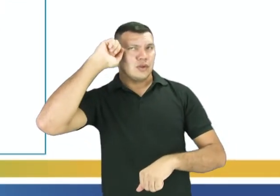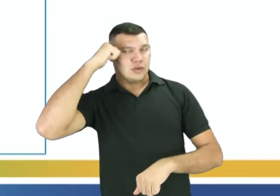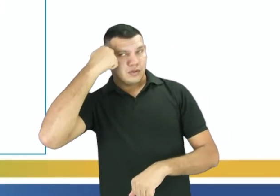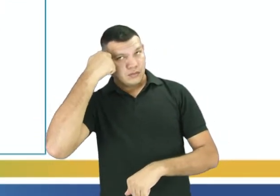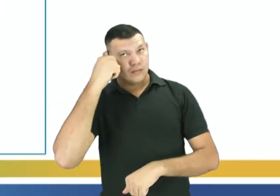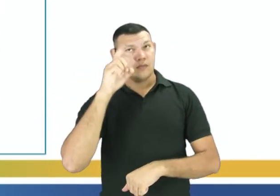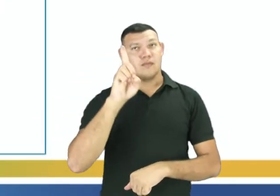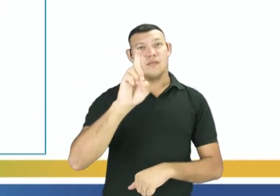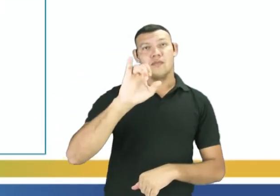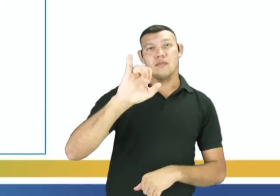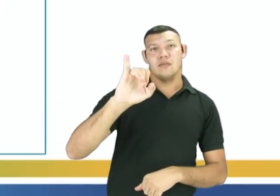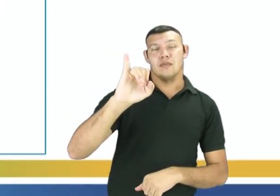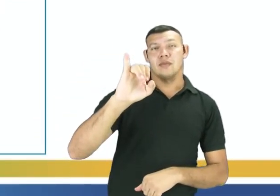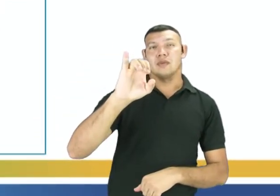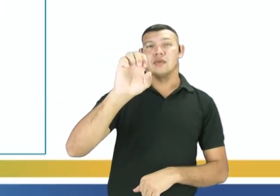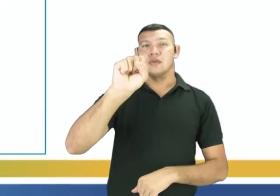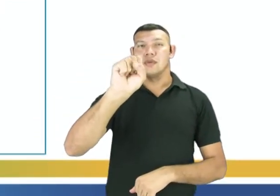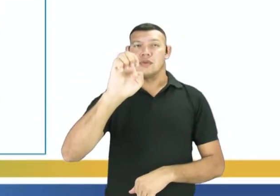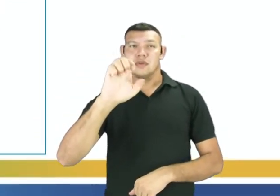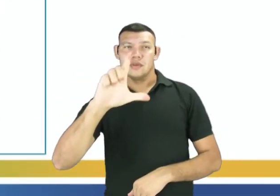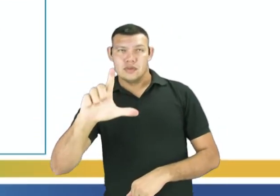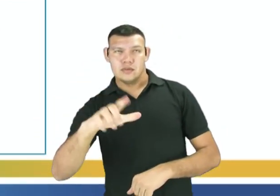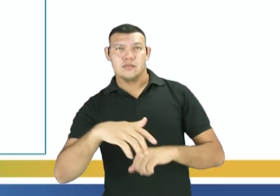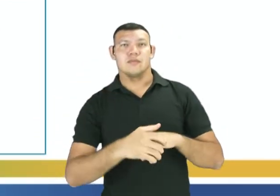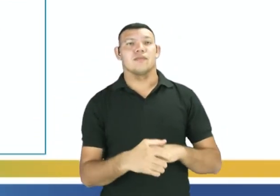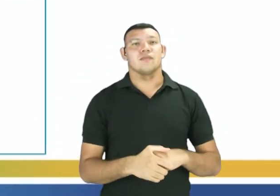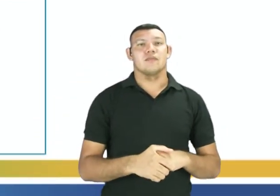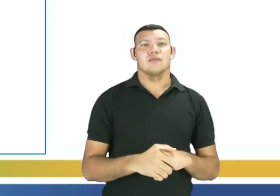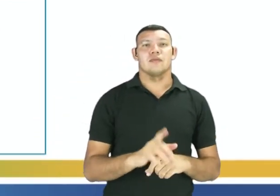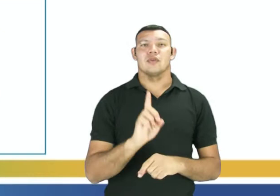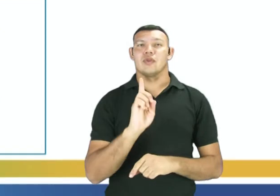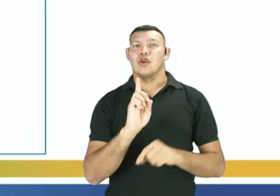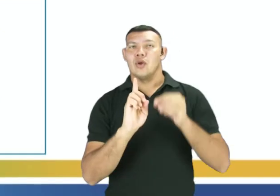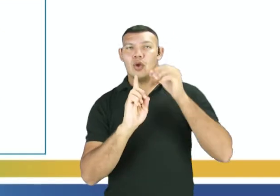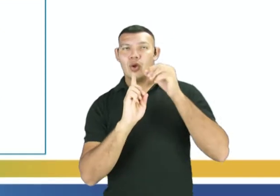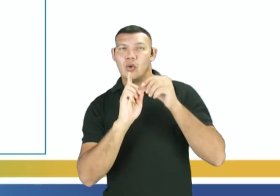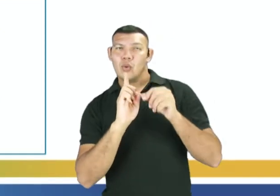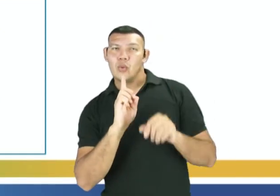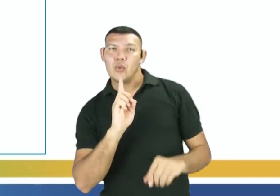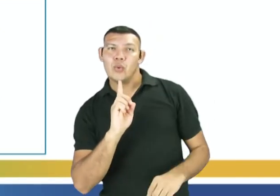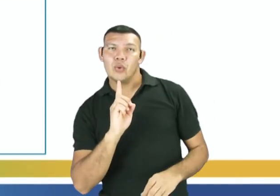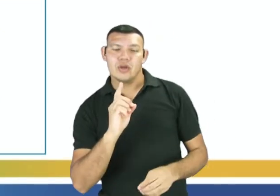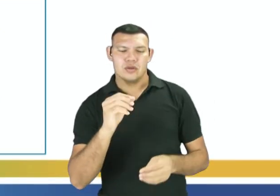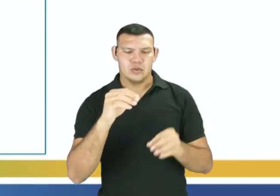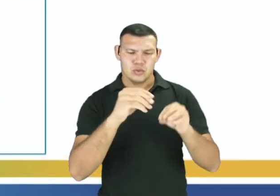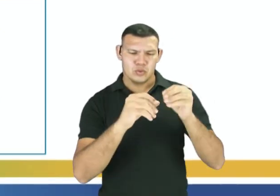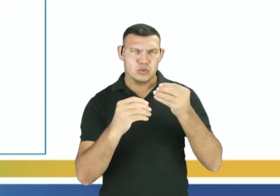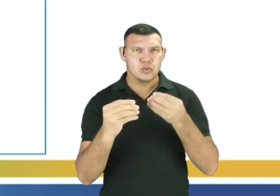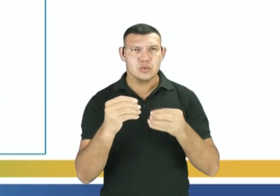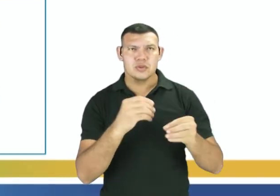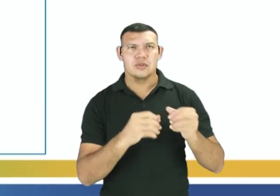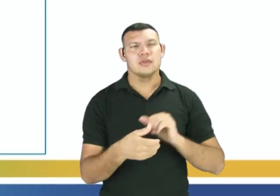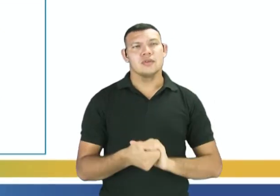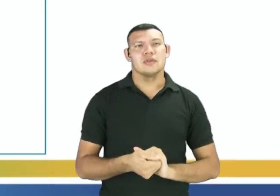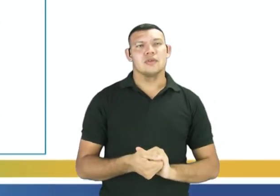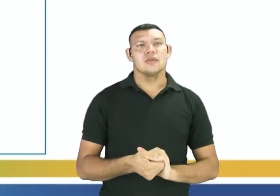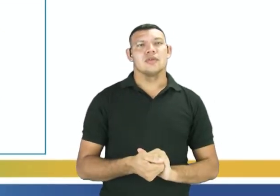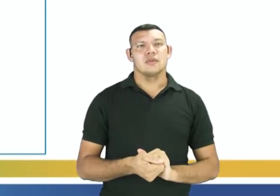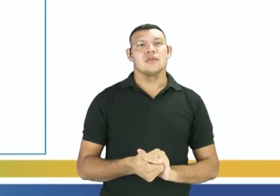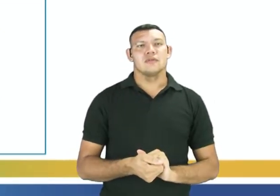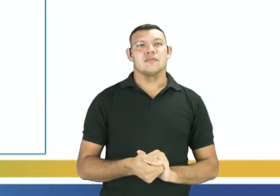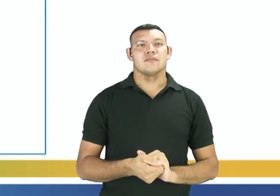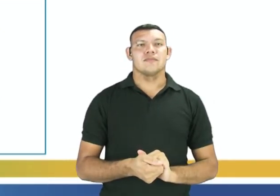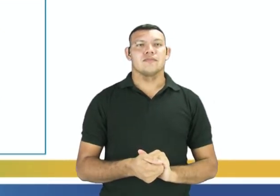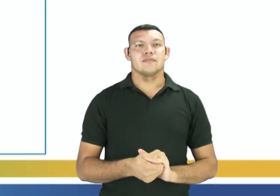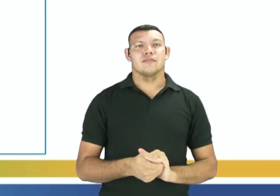diesel, espumas, a parafina, gás de cozinha, o GLP, que é gás